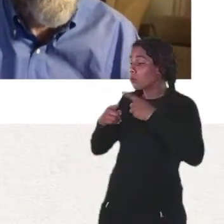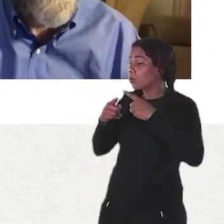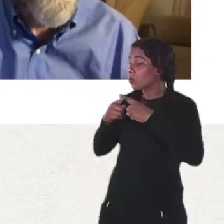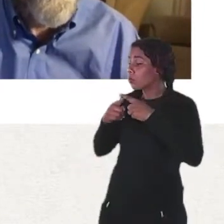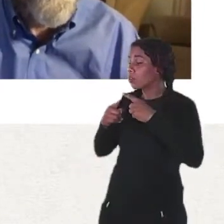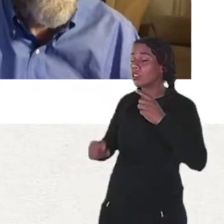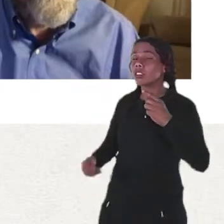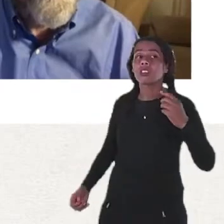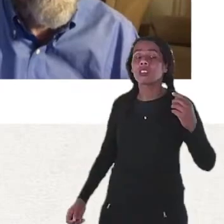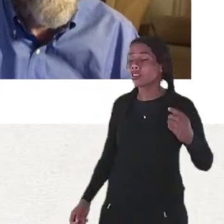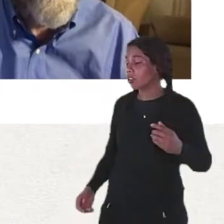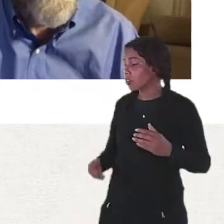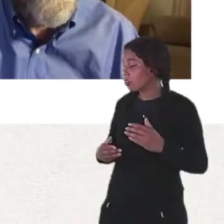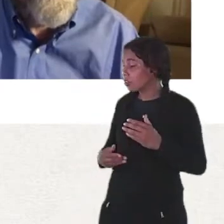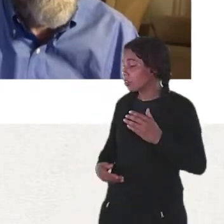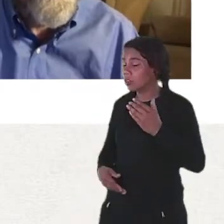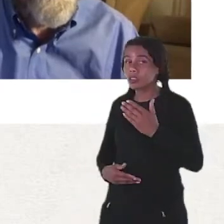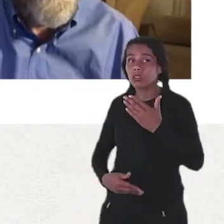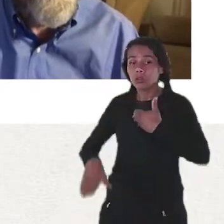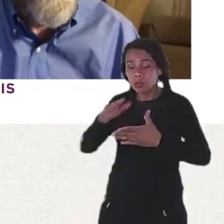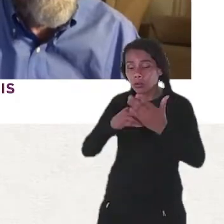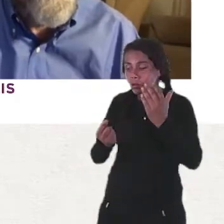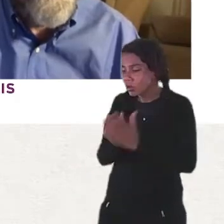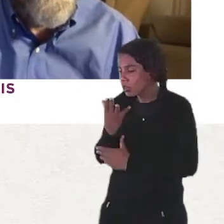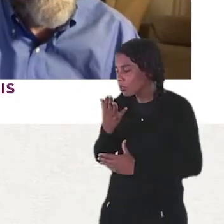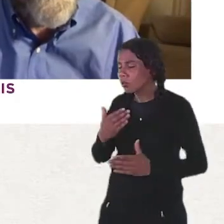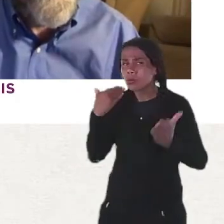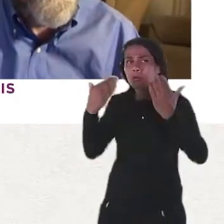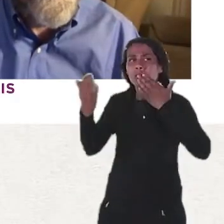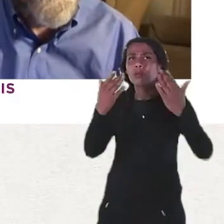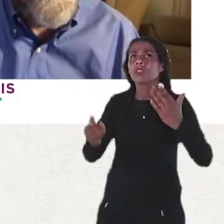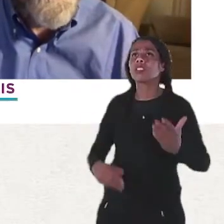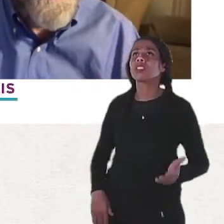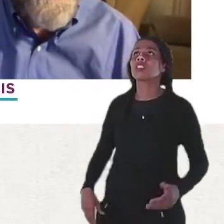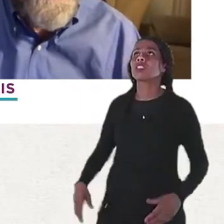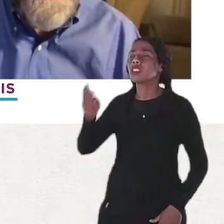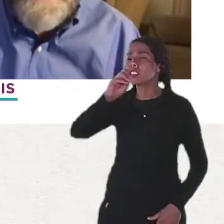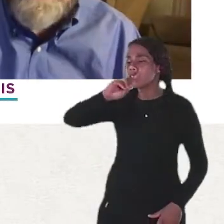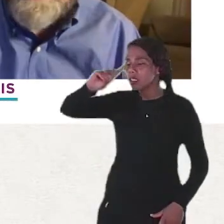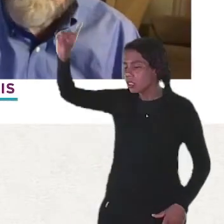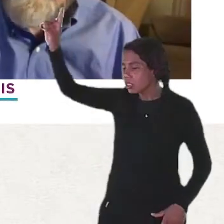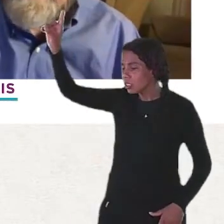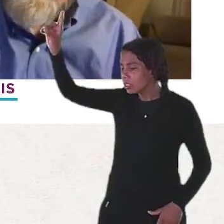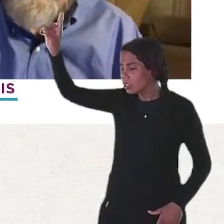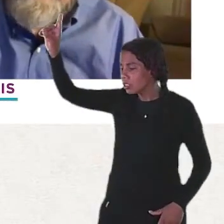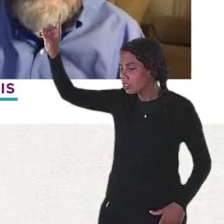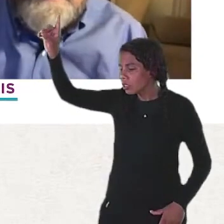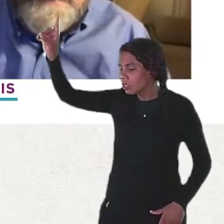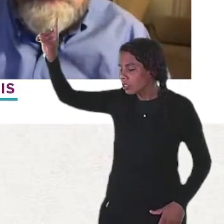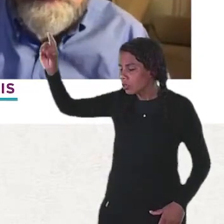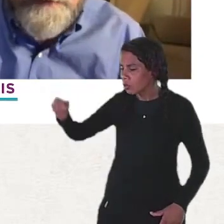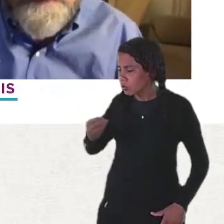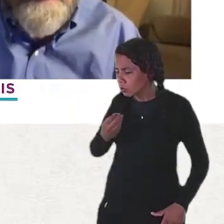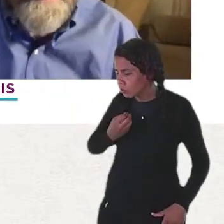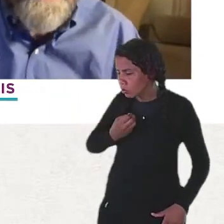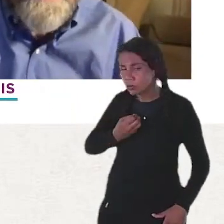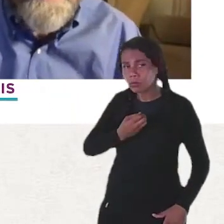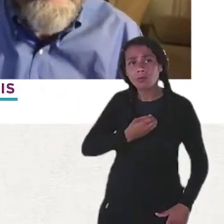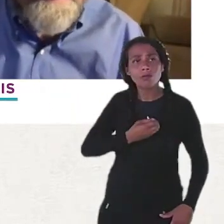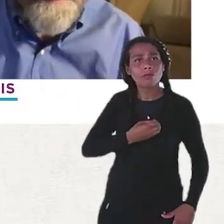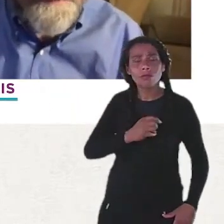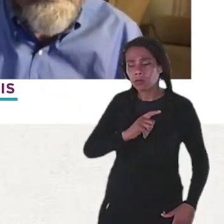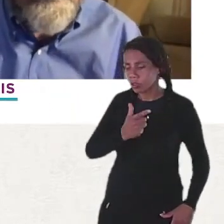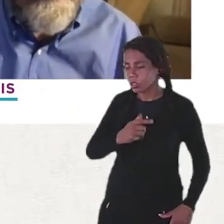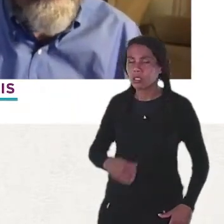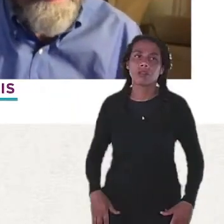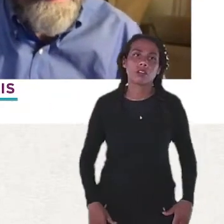que é quase Deus, para justificar uma teoria onde Deus não existe? Não, na realidade, dentro da nossa mente